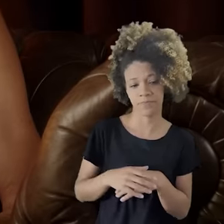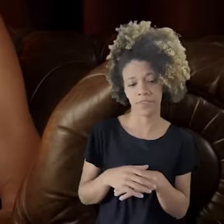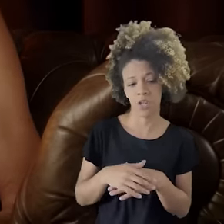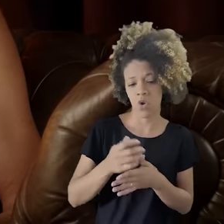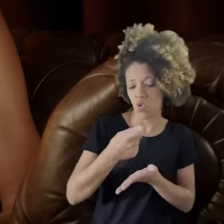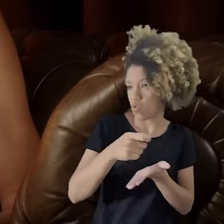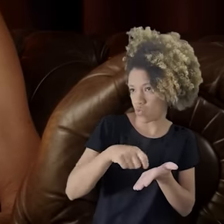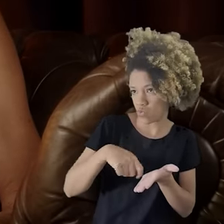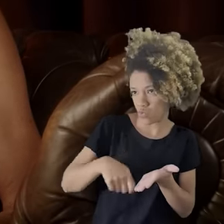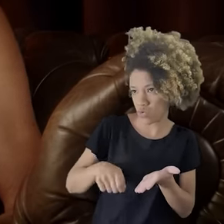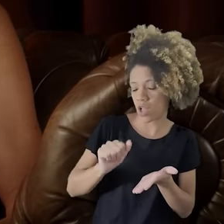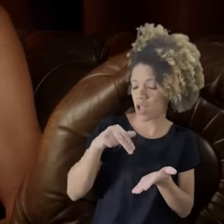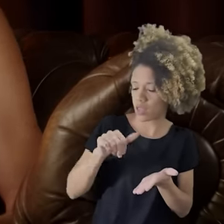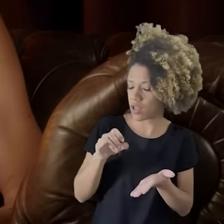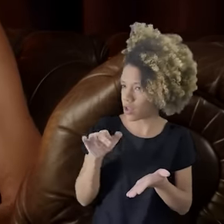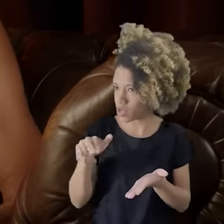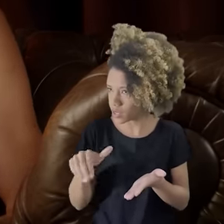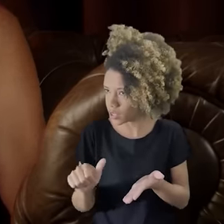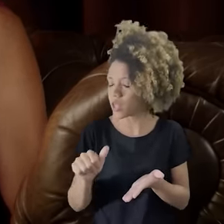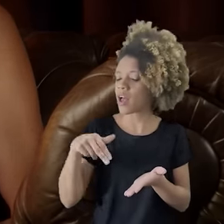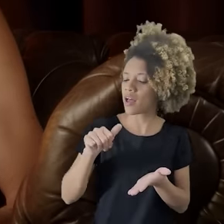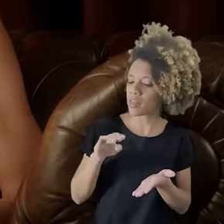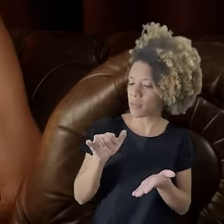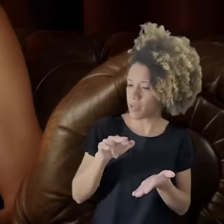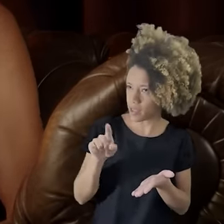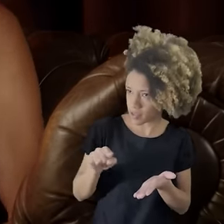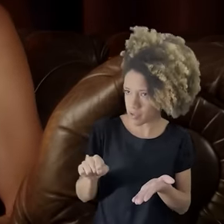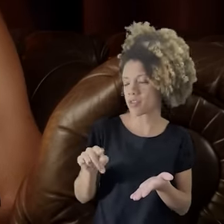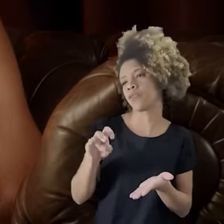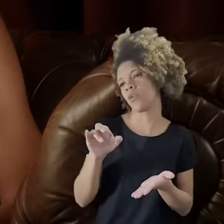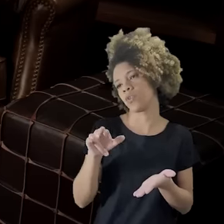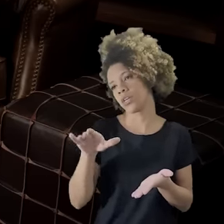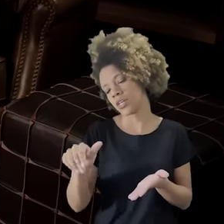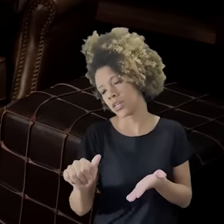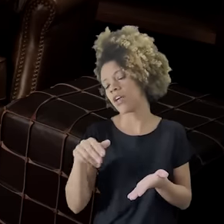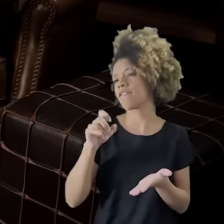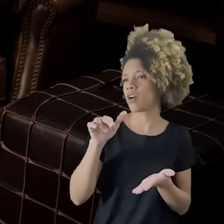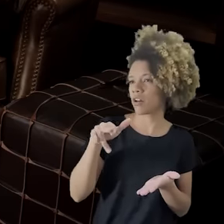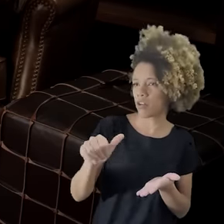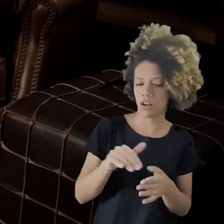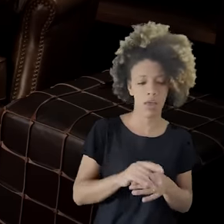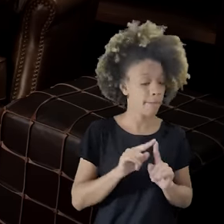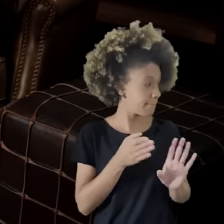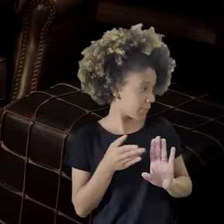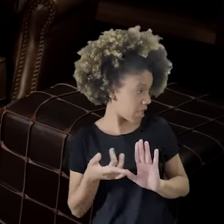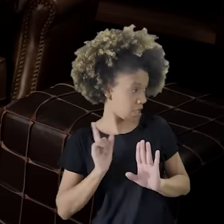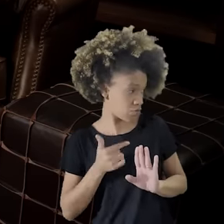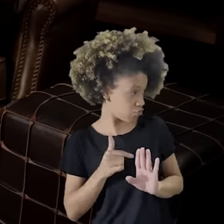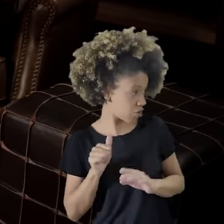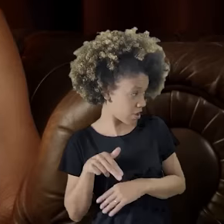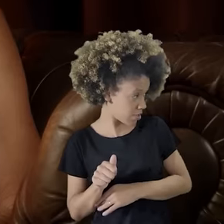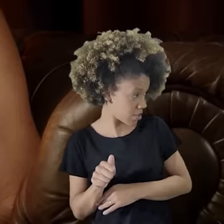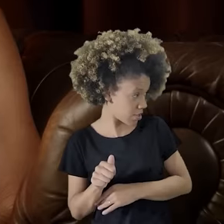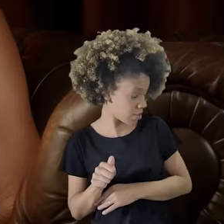montou de nome no no papel Ana Carolina Ana Beatriz Valquíria valéia antes não